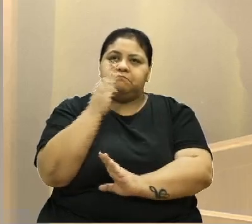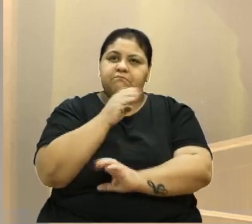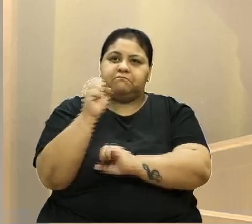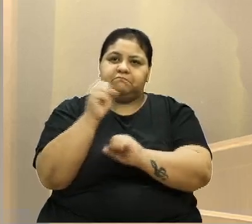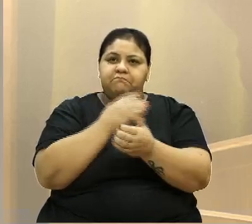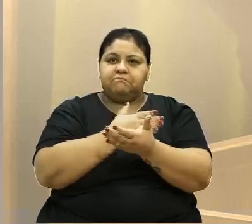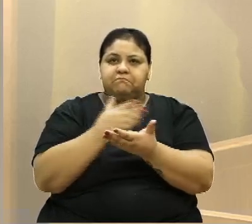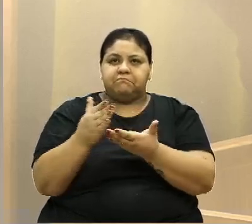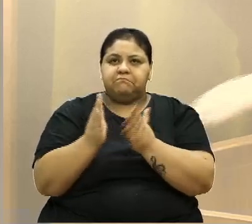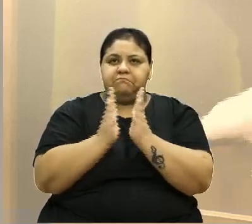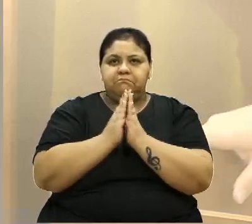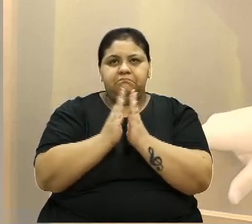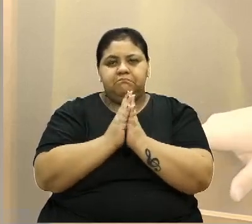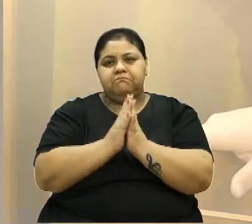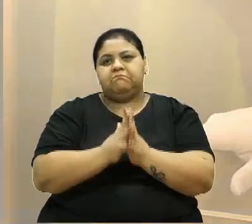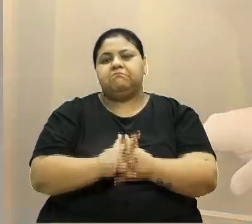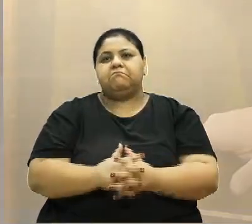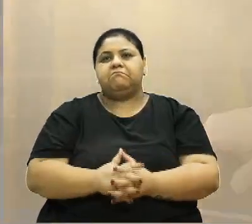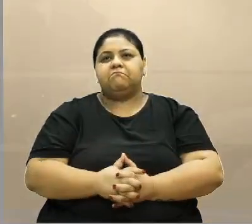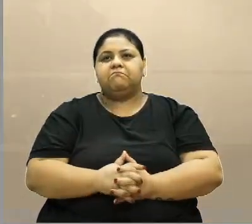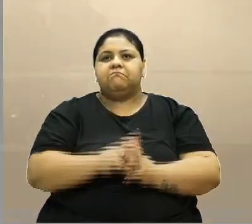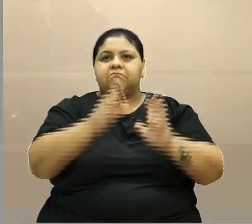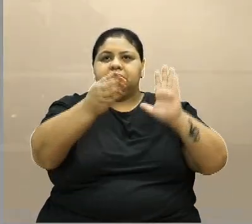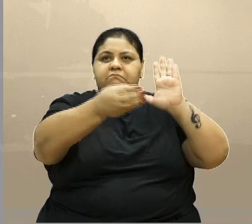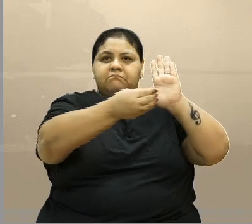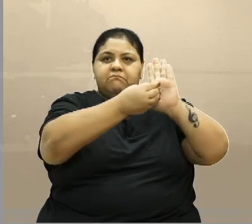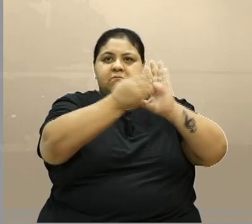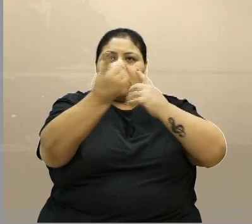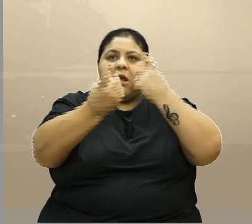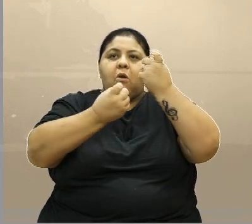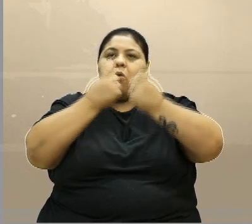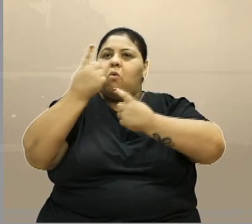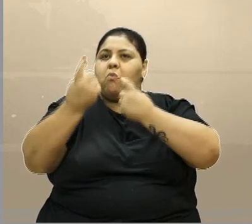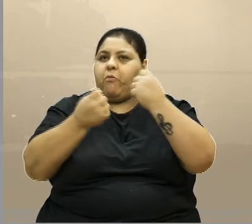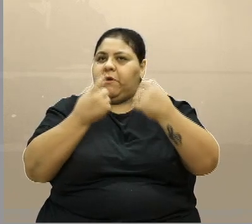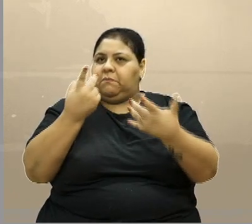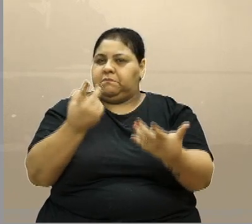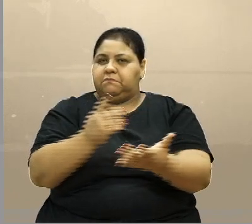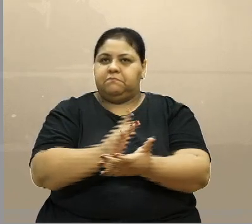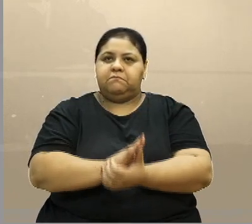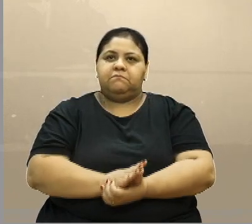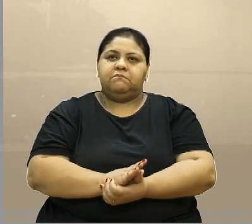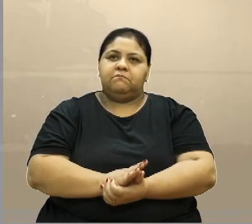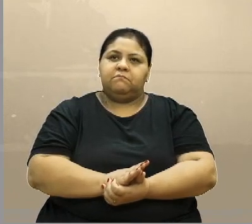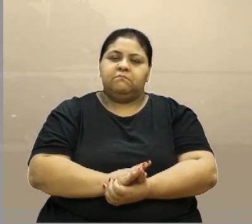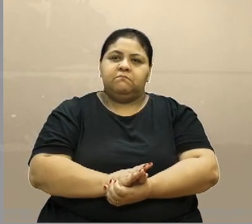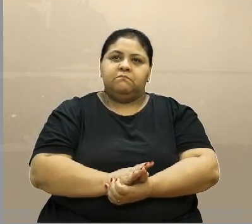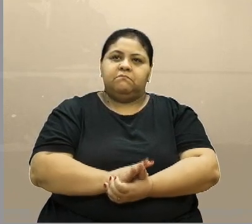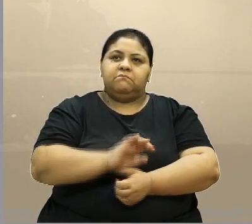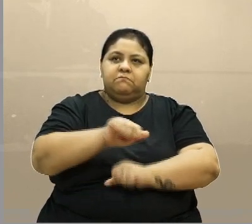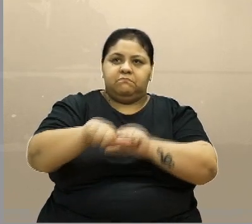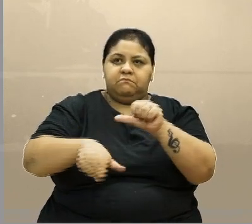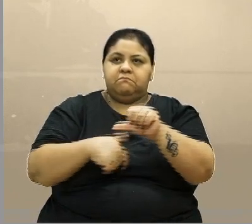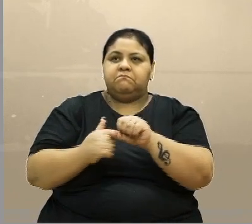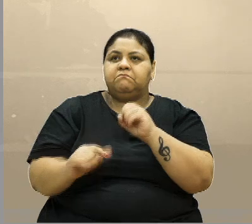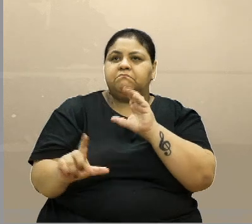começar, Cleber, por favor. A gente colocou algumas das que viraram